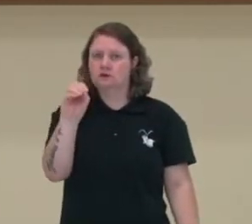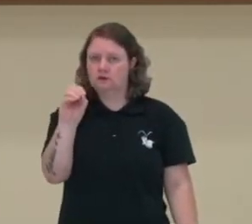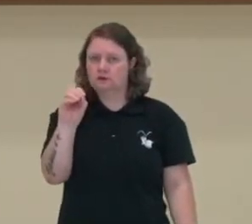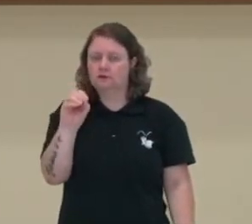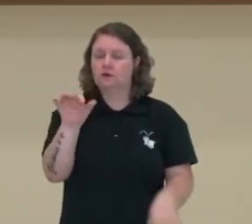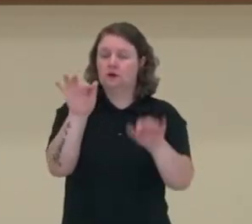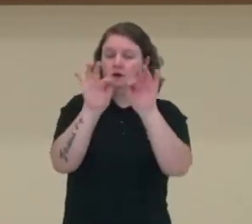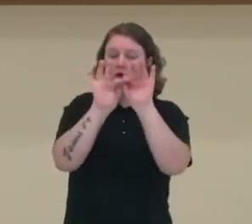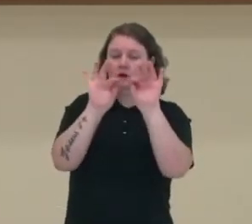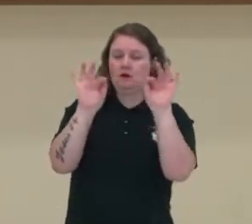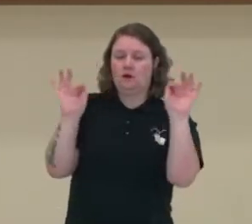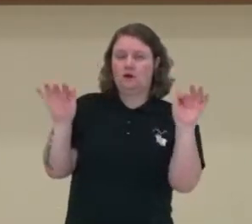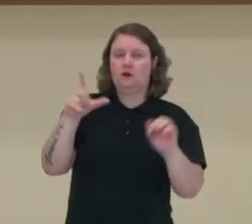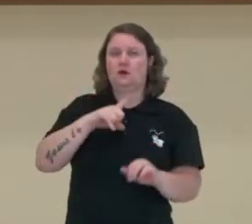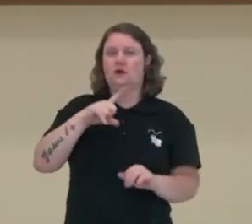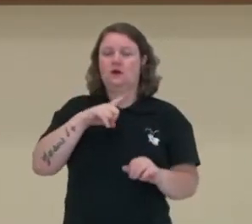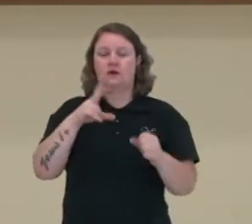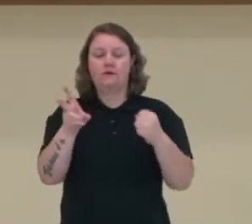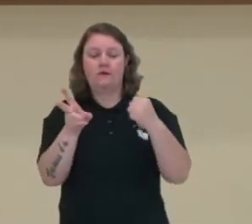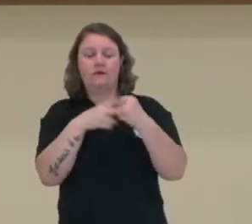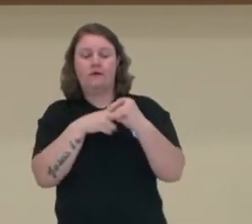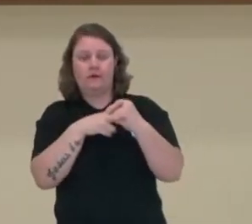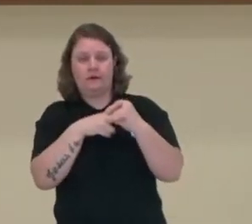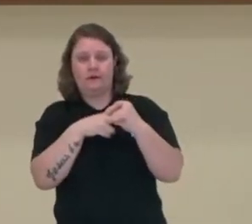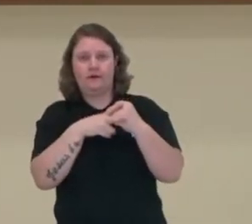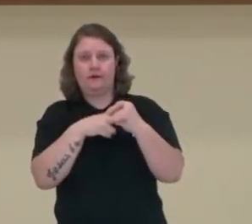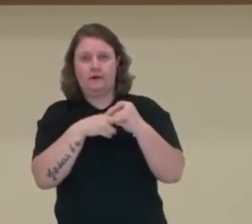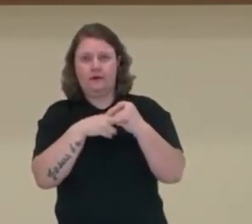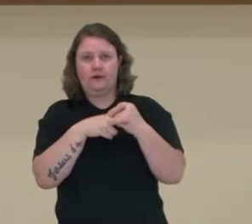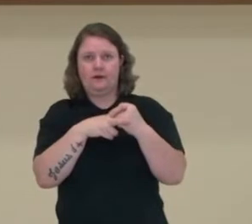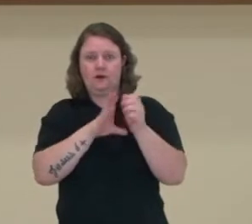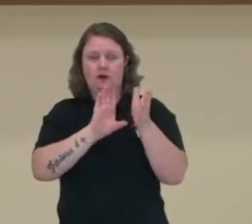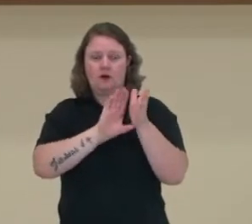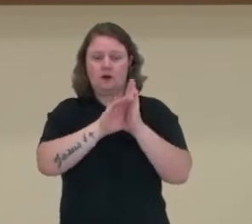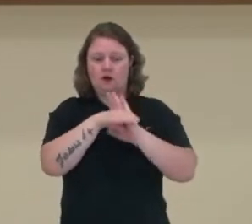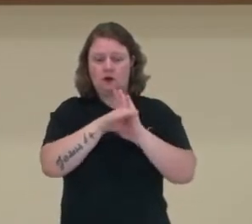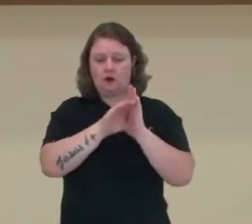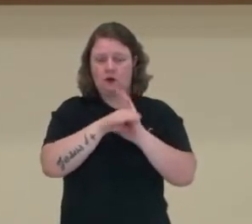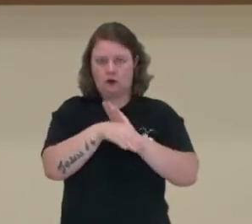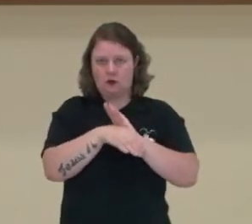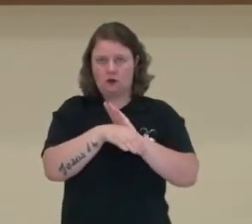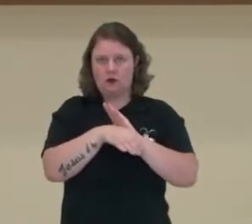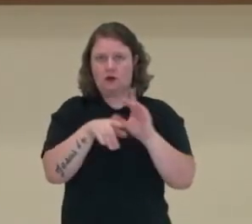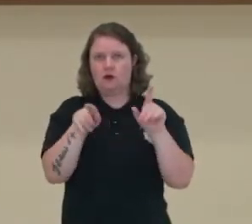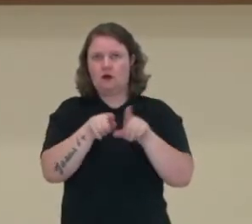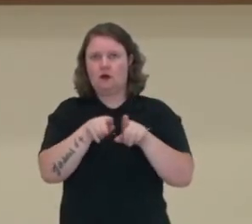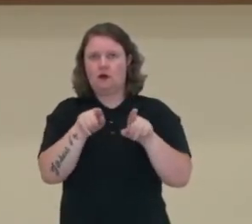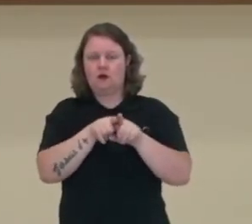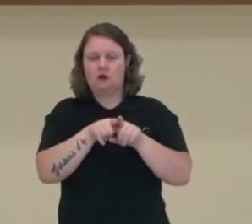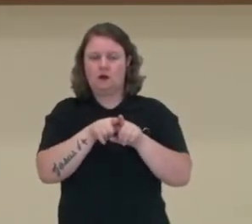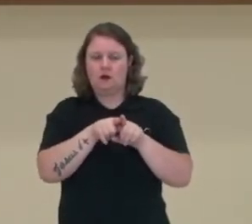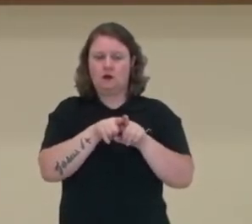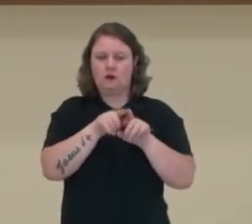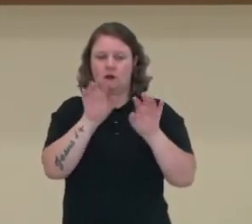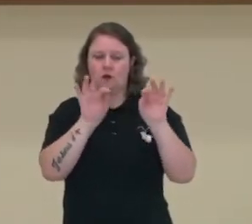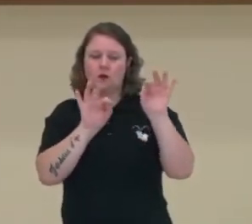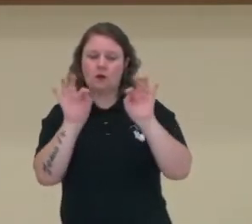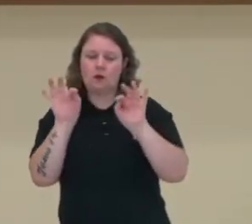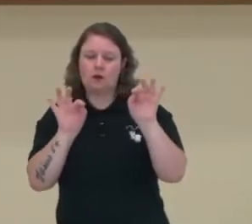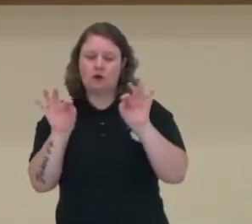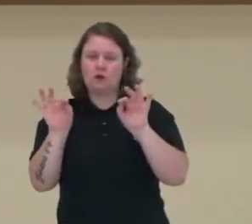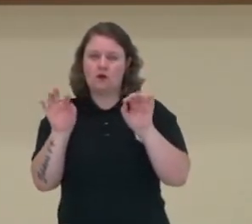que possui um verbo, ou como os conceitos dizem, né? Se organiza em torno de um